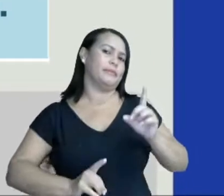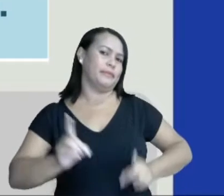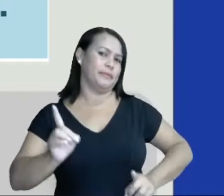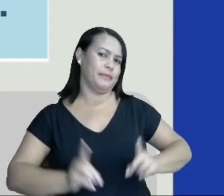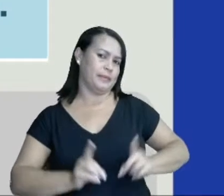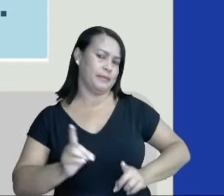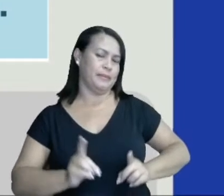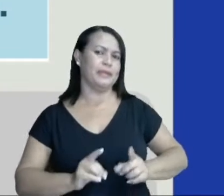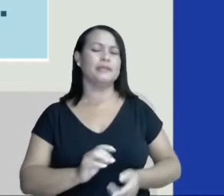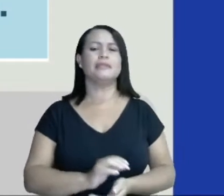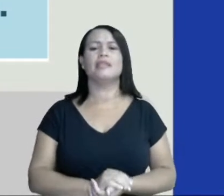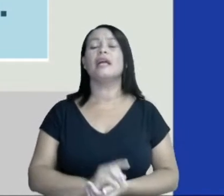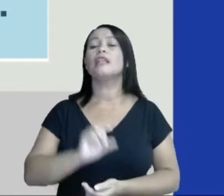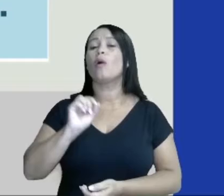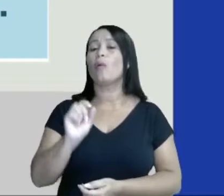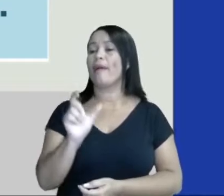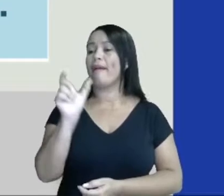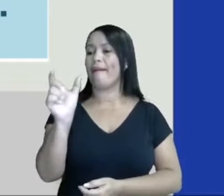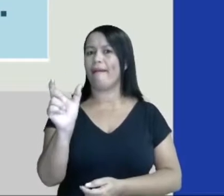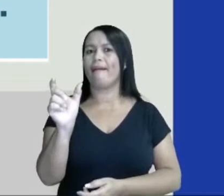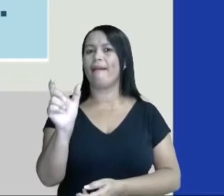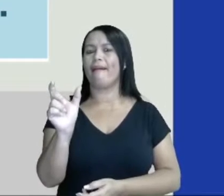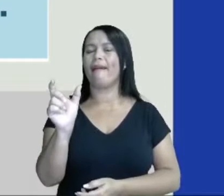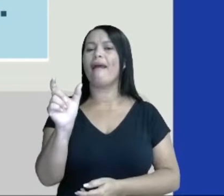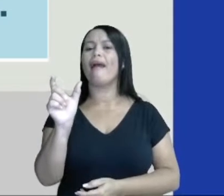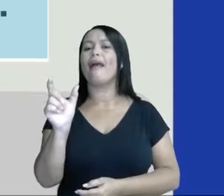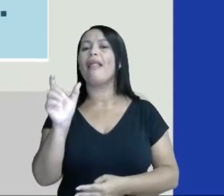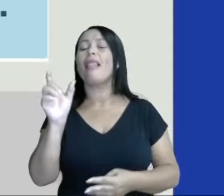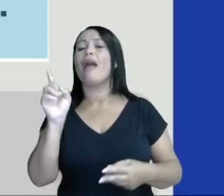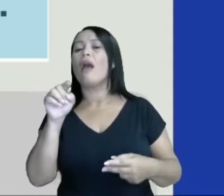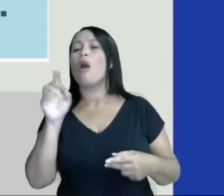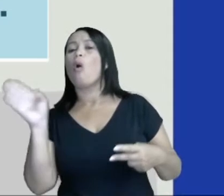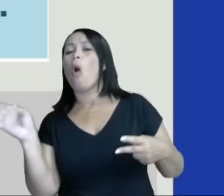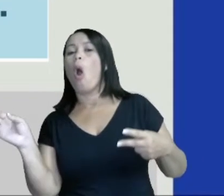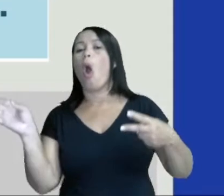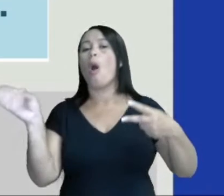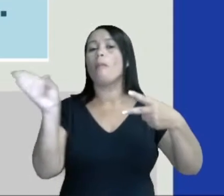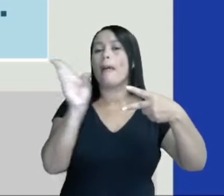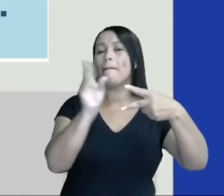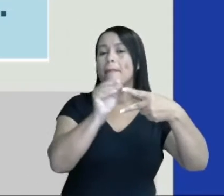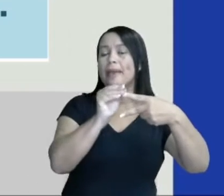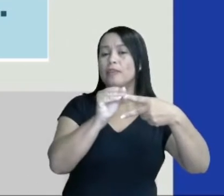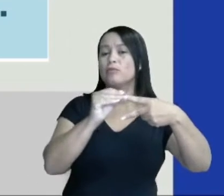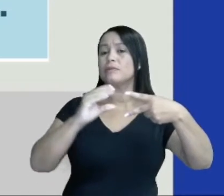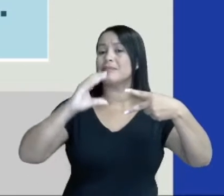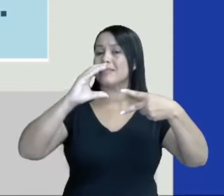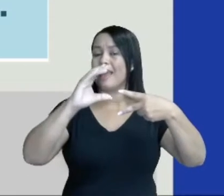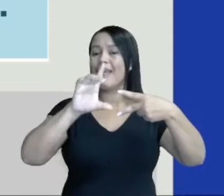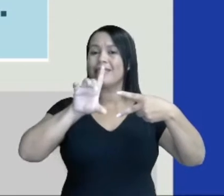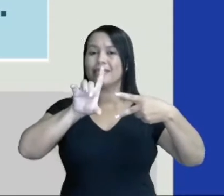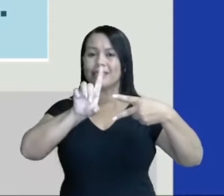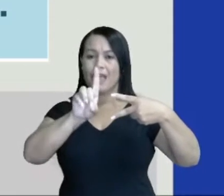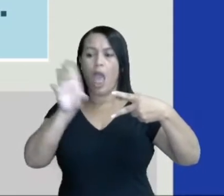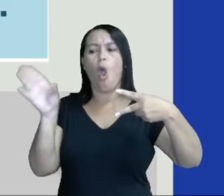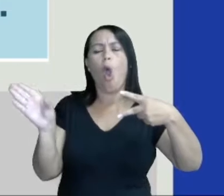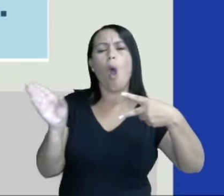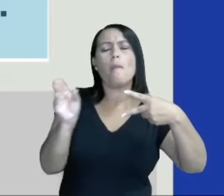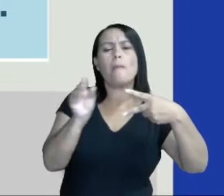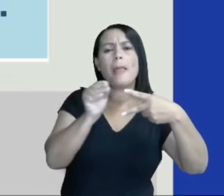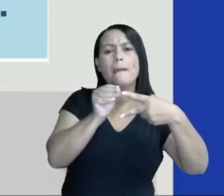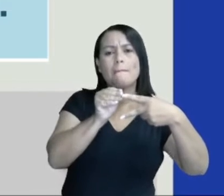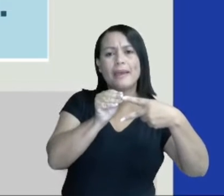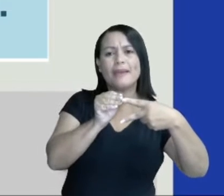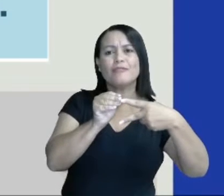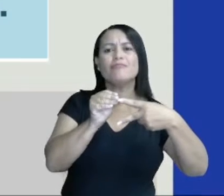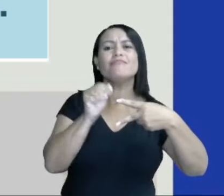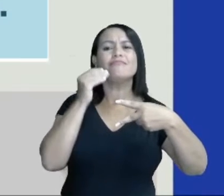primas. Então, ela é um complemento direto. Ela está complementando o verbo, ligando-se